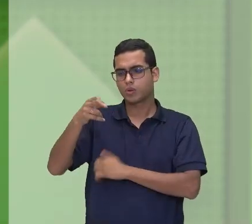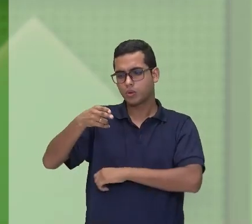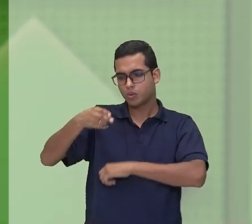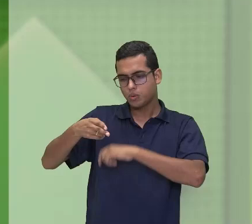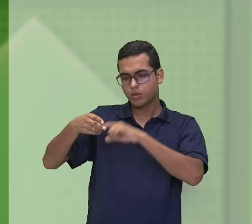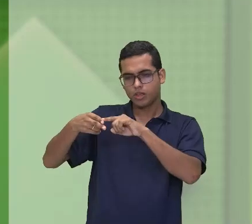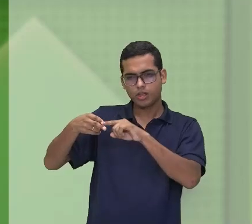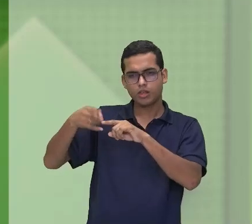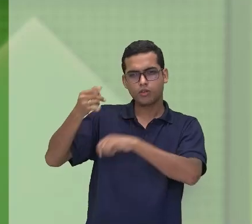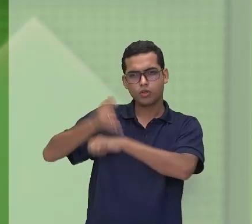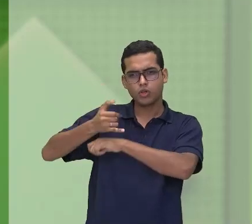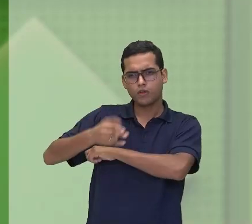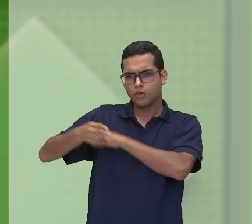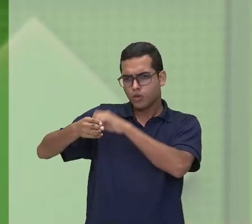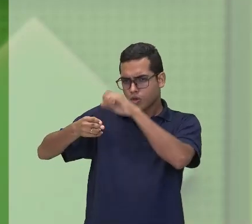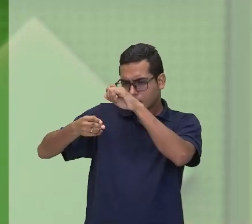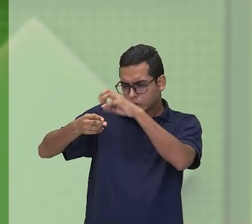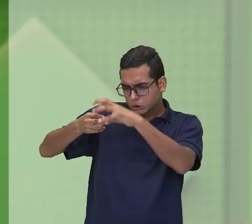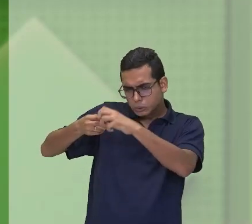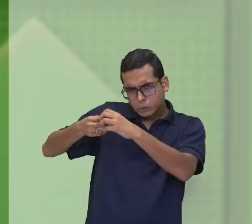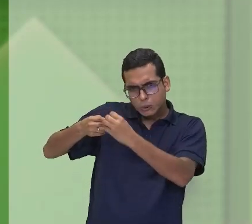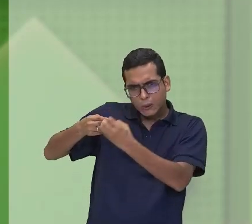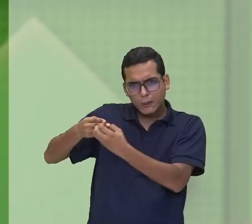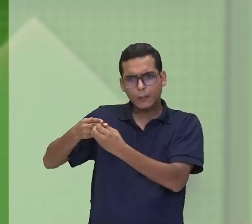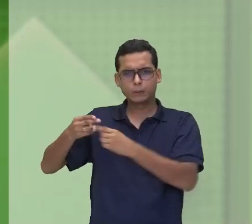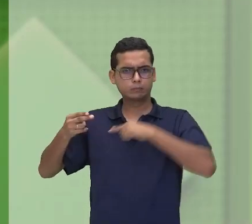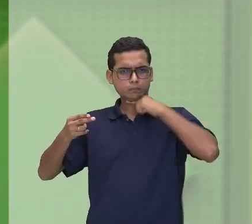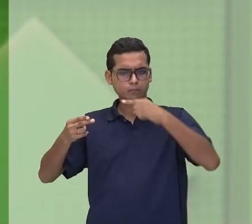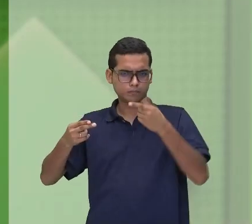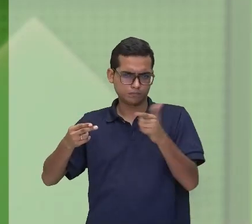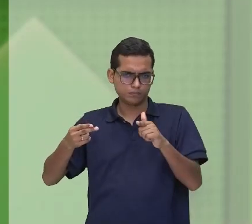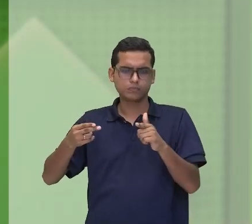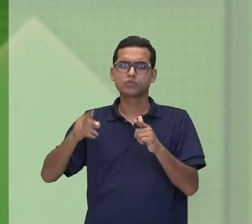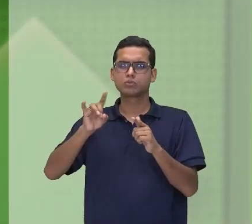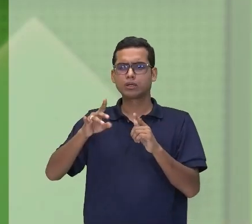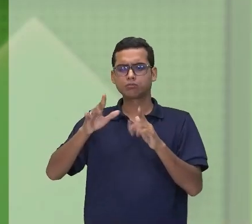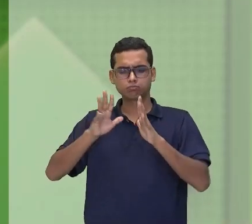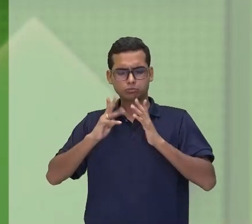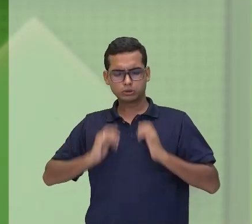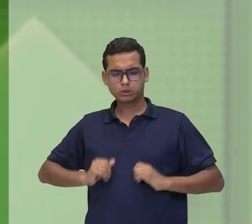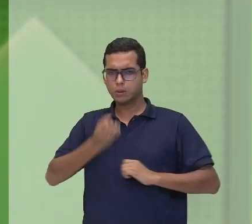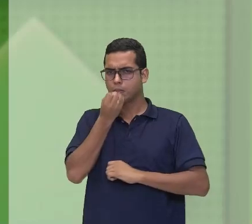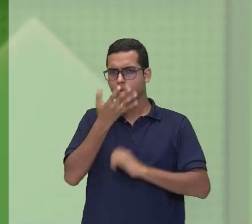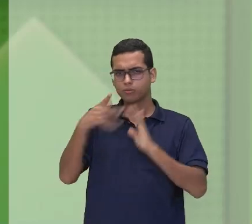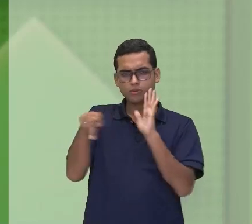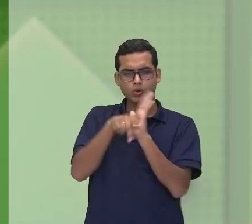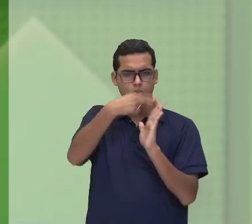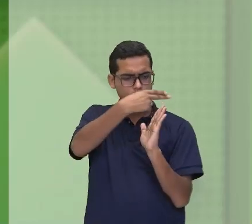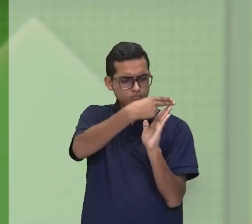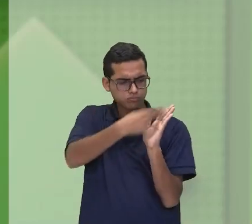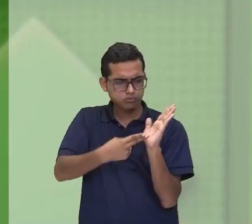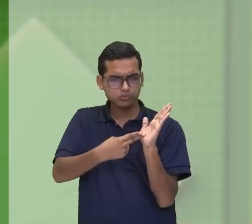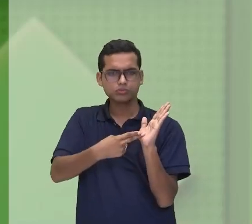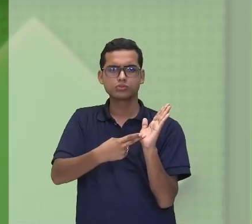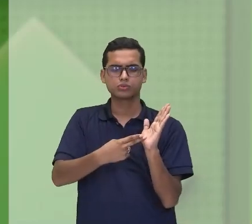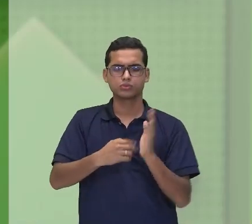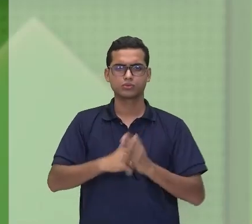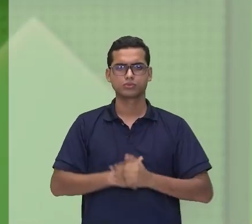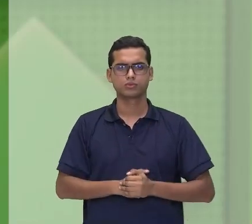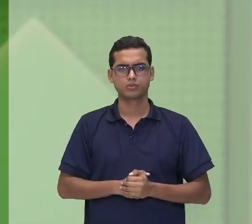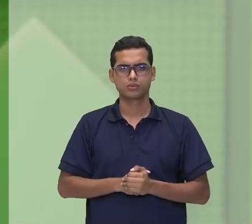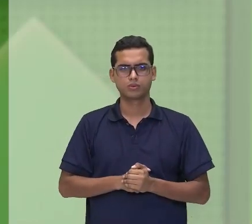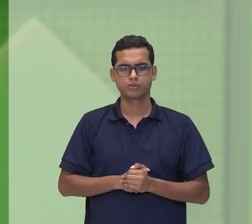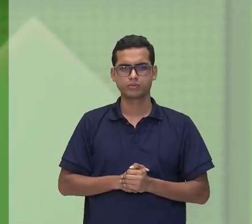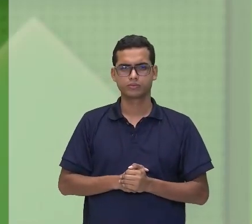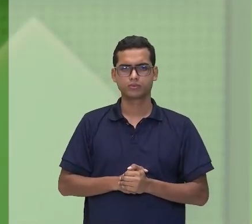fazendo ali a exposição do paciente a micro-organismos, colocaria em risco, né, a vida